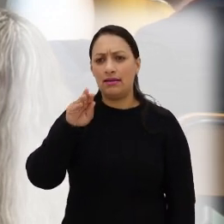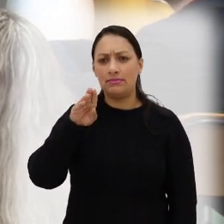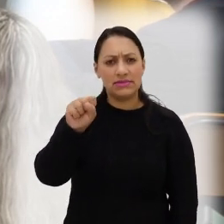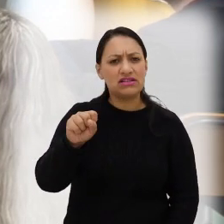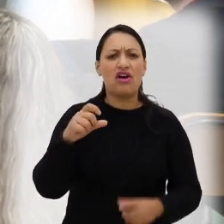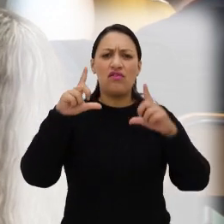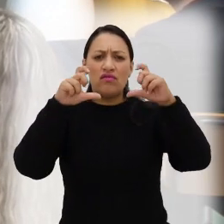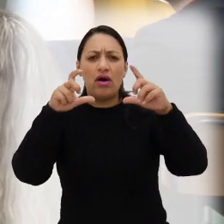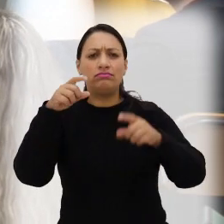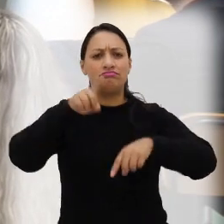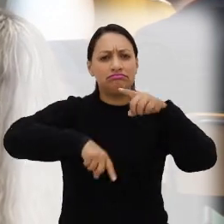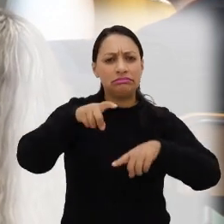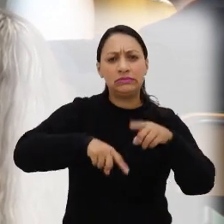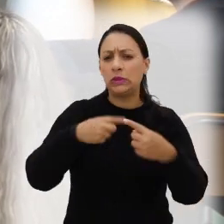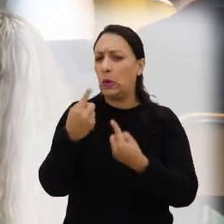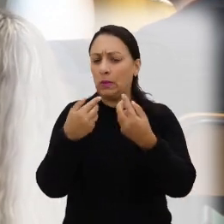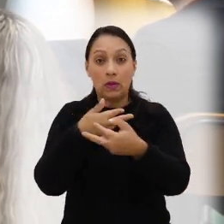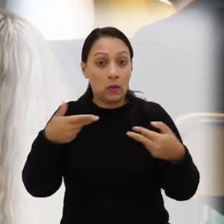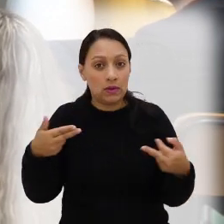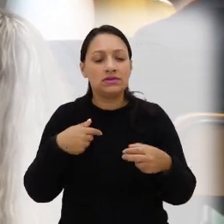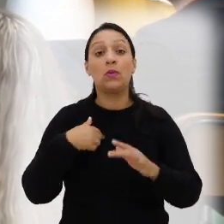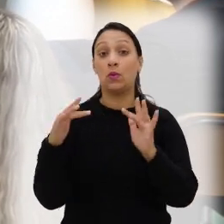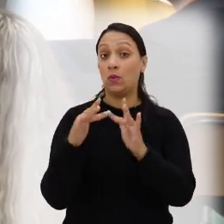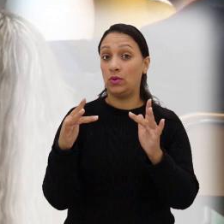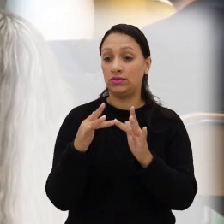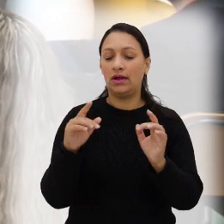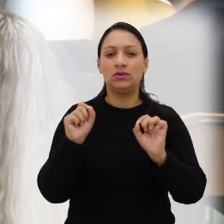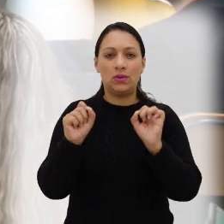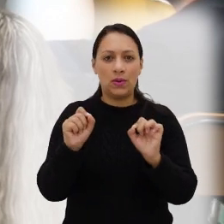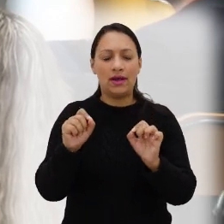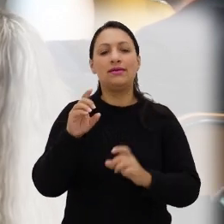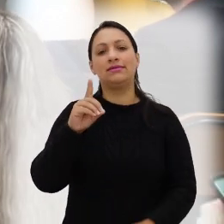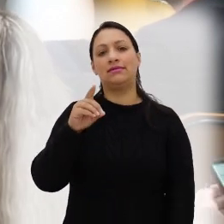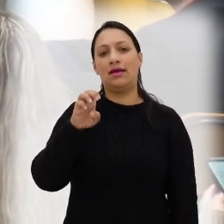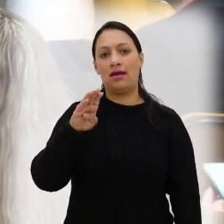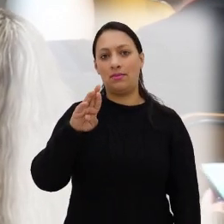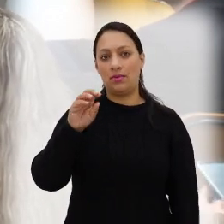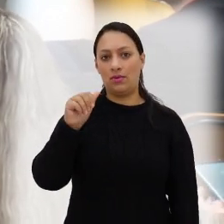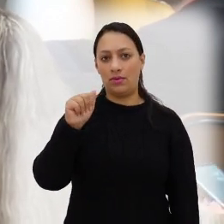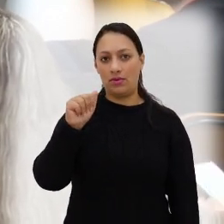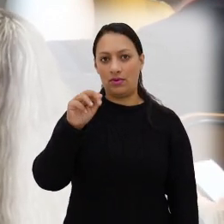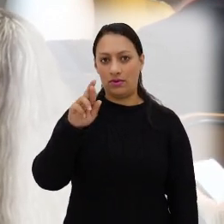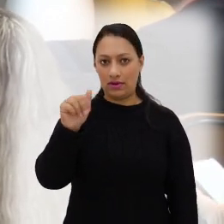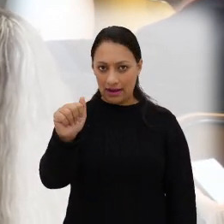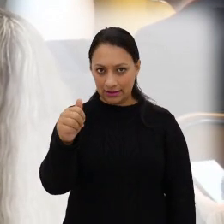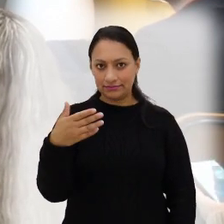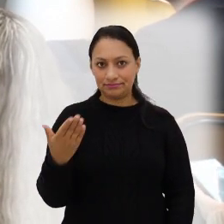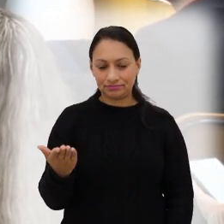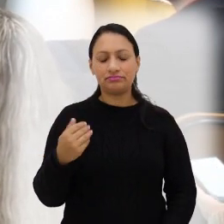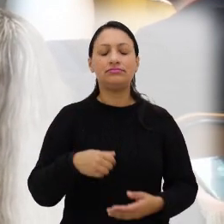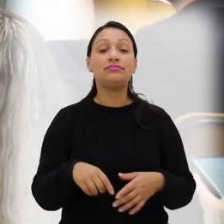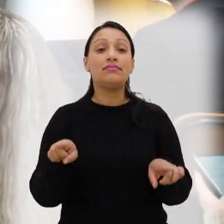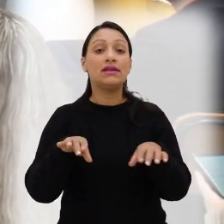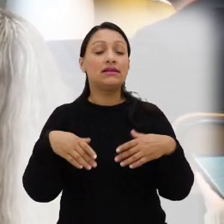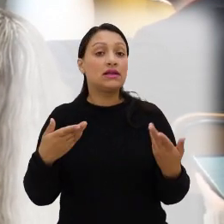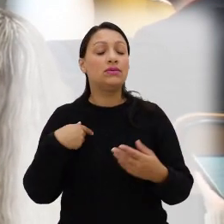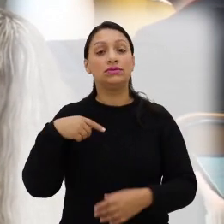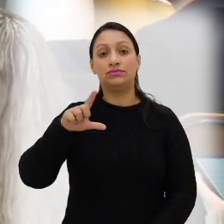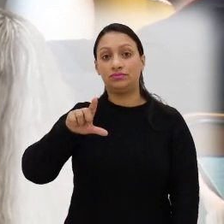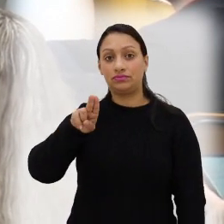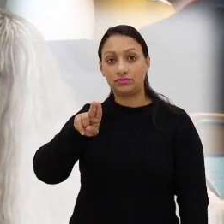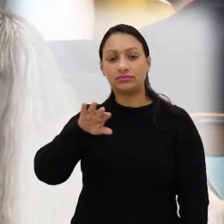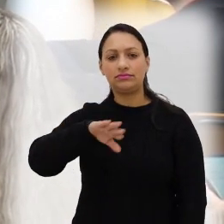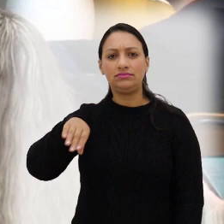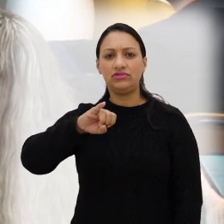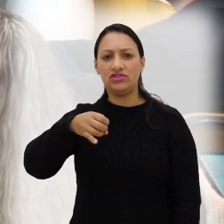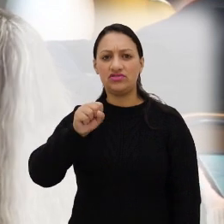produto, alguma coisa, o contato ali é com a Débora. Já a Ana Lu e a Gé provavelmente vão ter contato